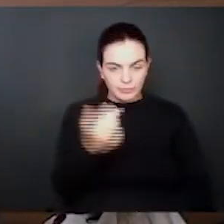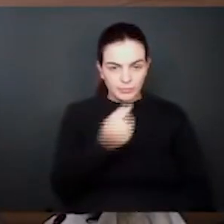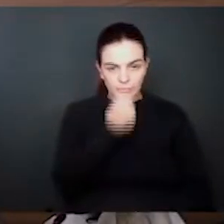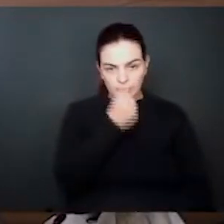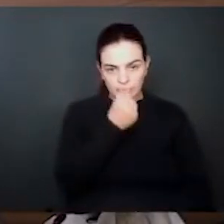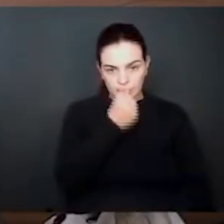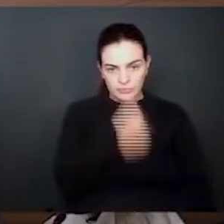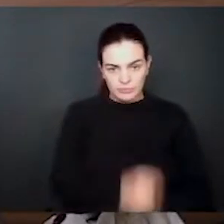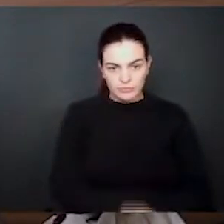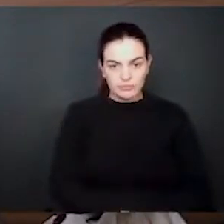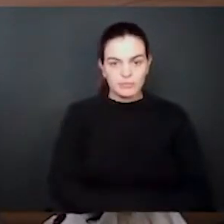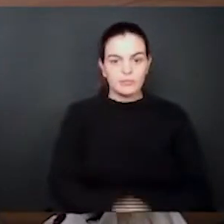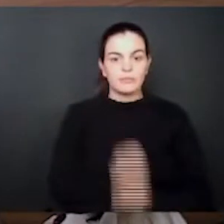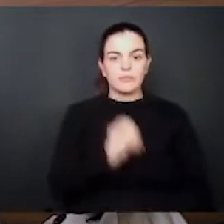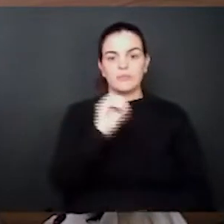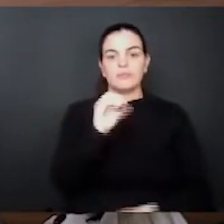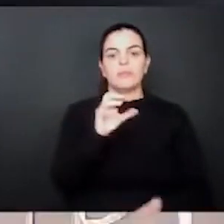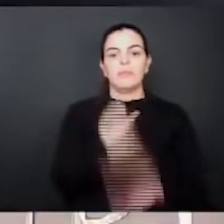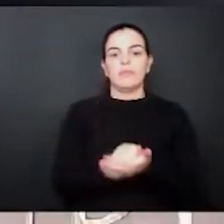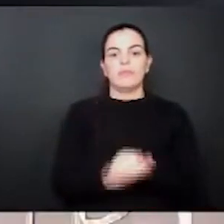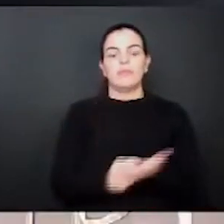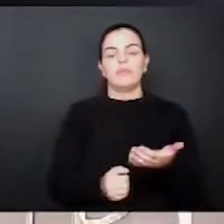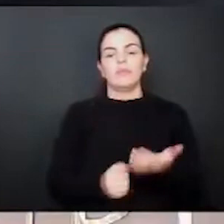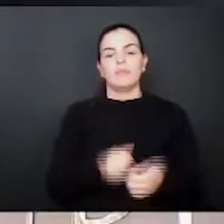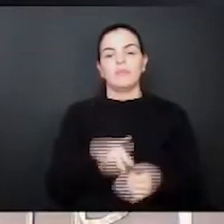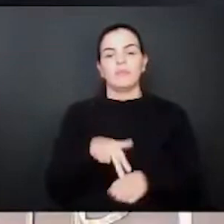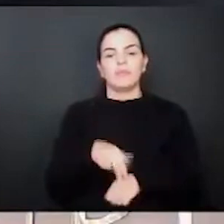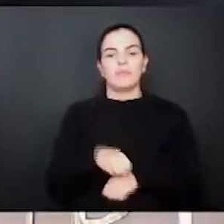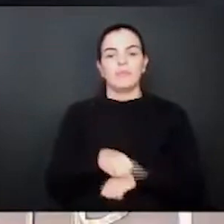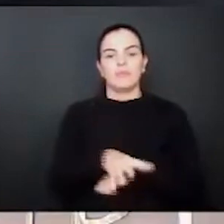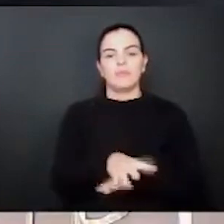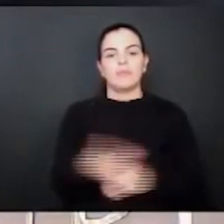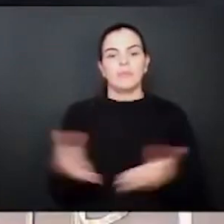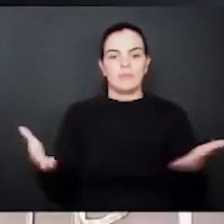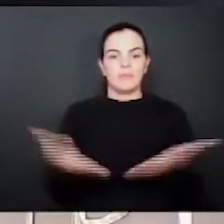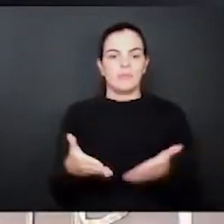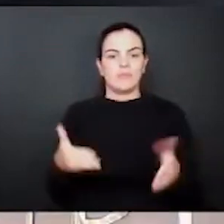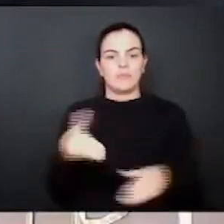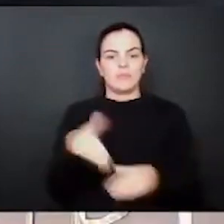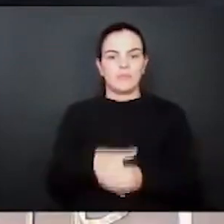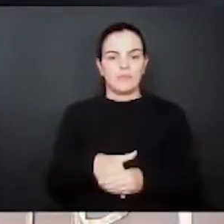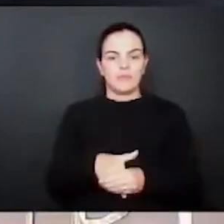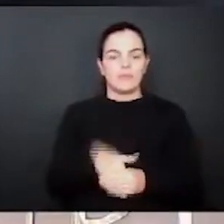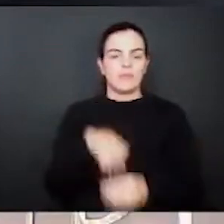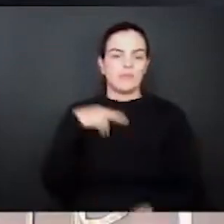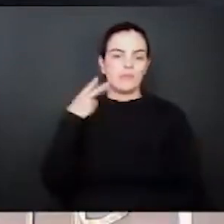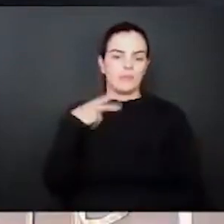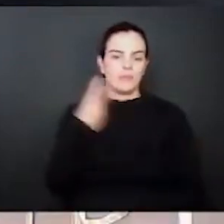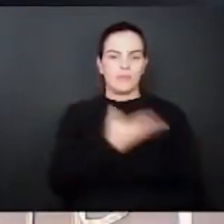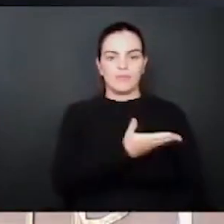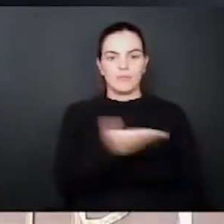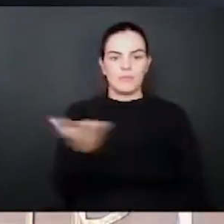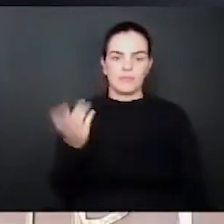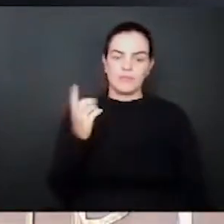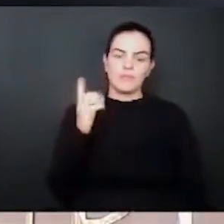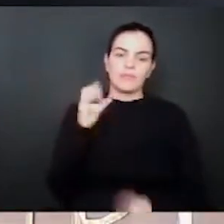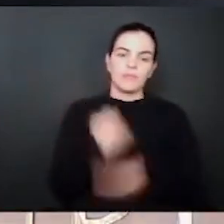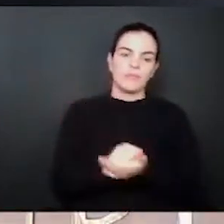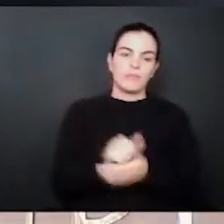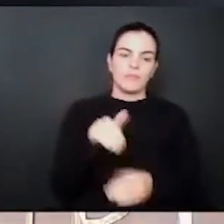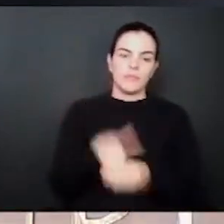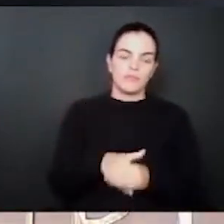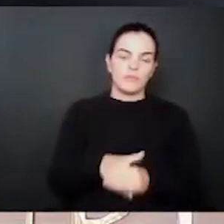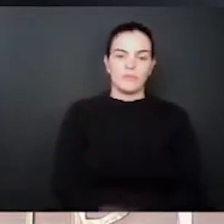Não há mais inscritos para encaminhamento no voto. Vamos à votação. Vereadores e vereadoras no painel, registrem seus